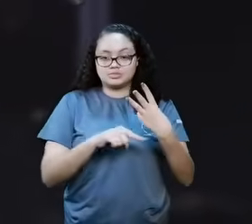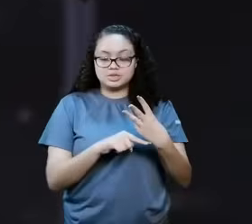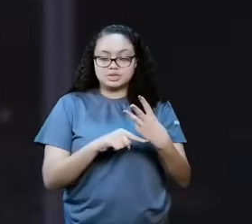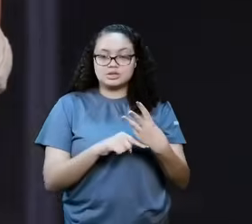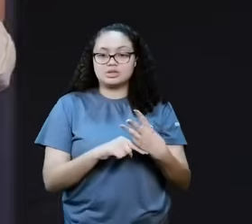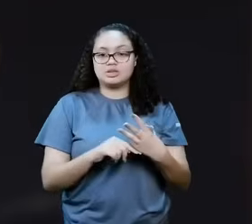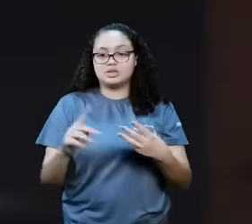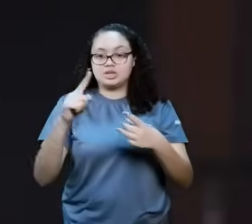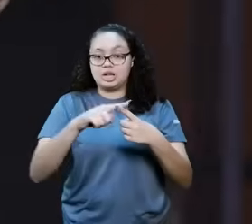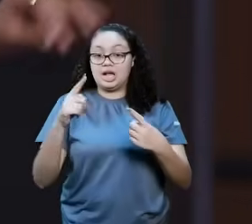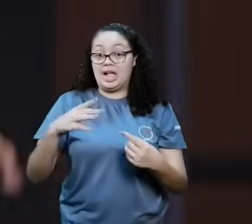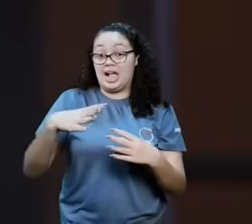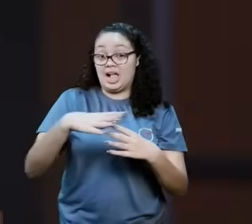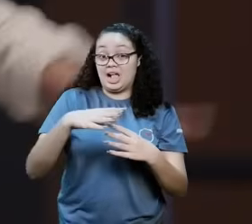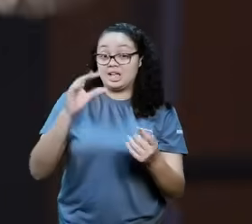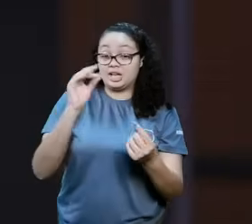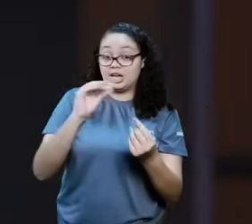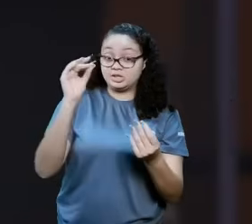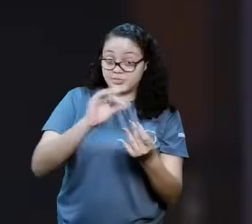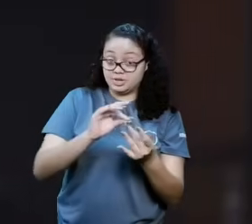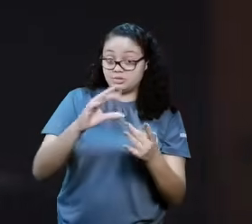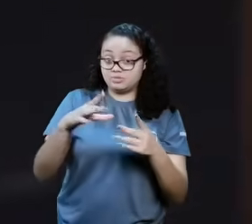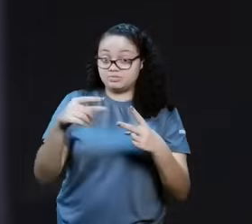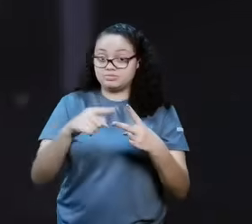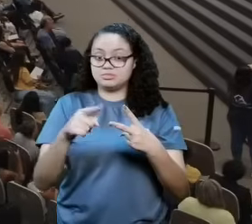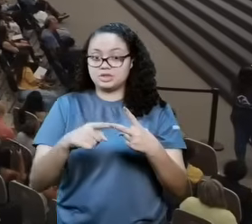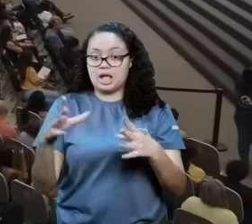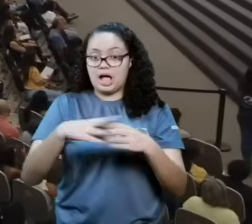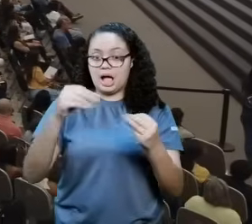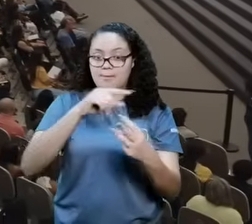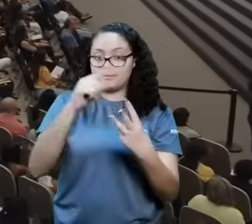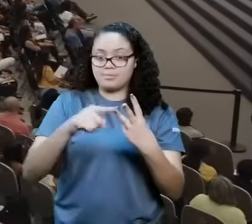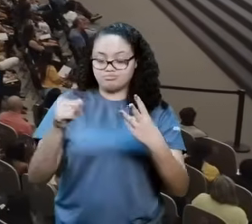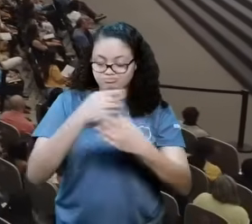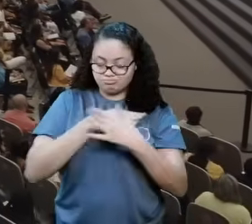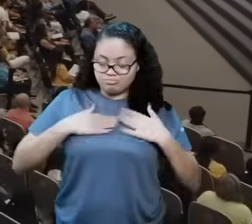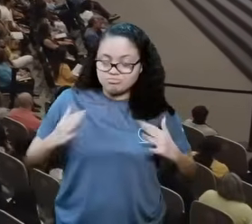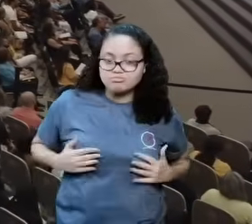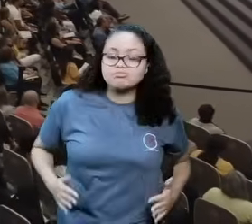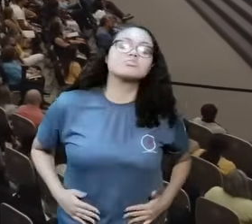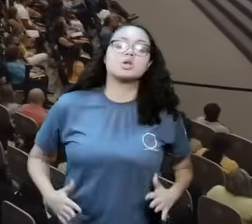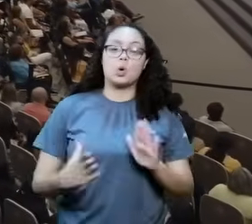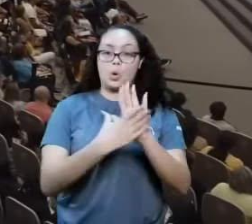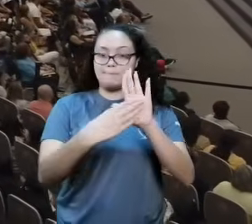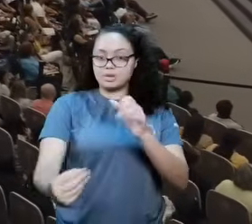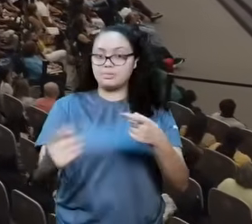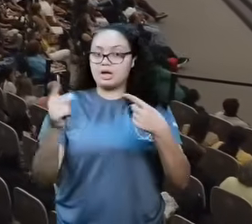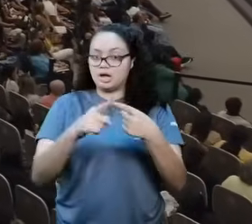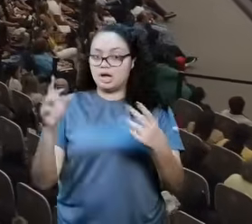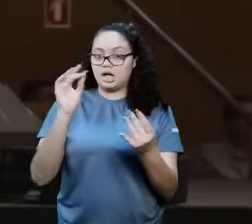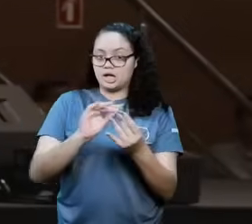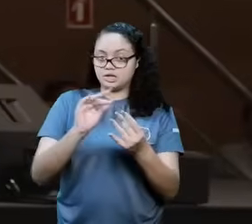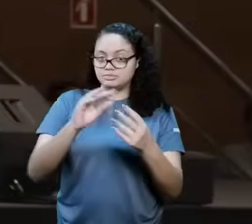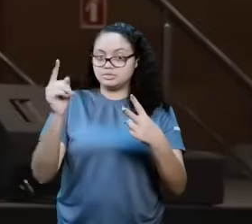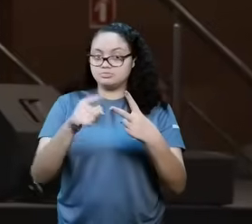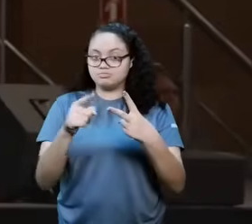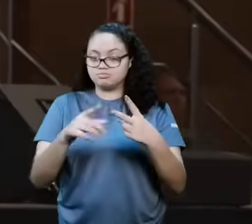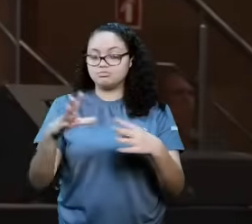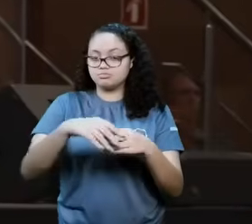dessa maneira: espírito, alma e corpo. Vamos juntos? Espírito, alma e corpo. Vai você sozinho. De novo.